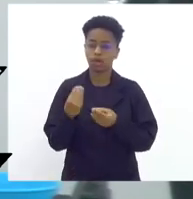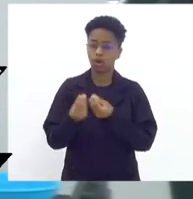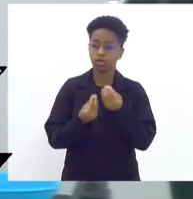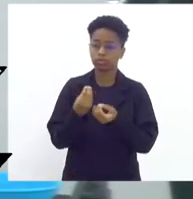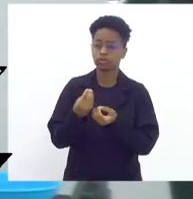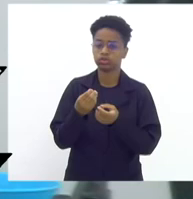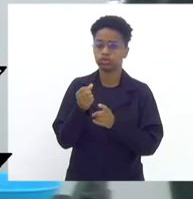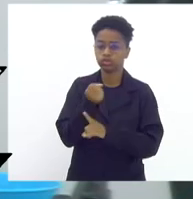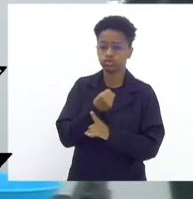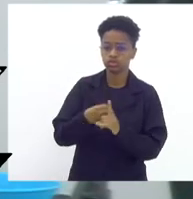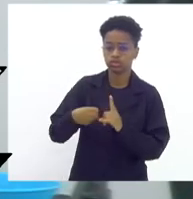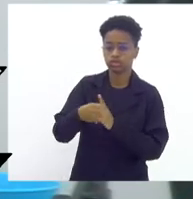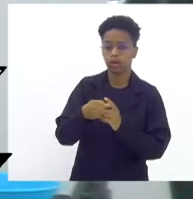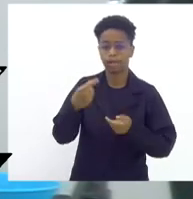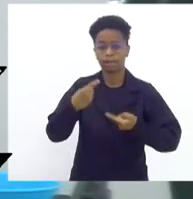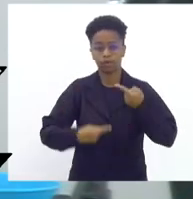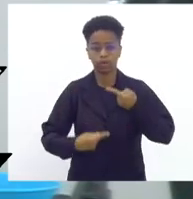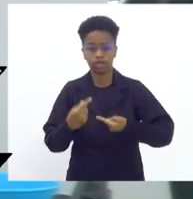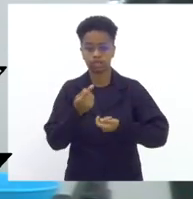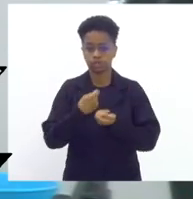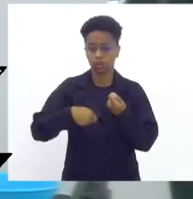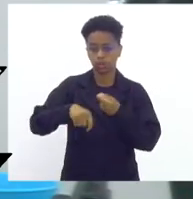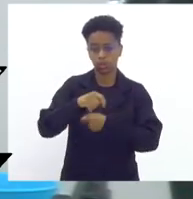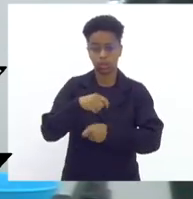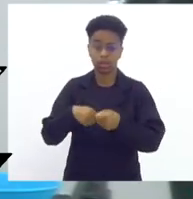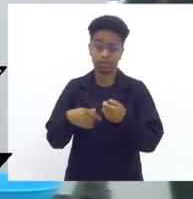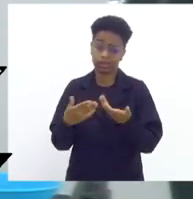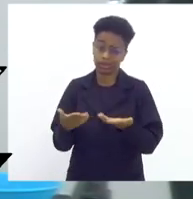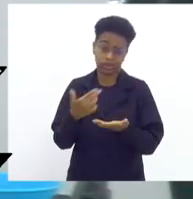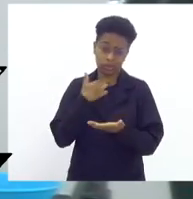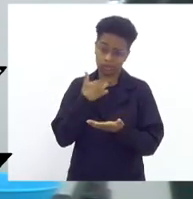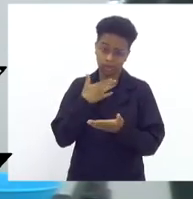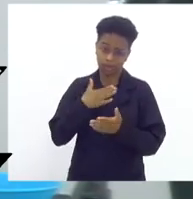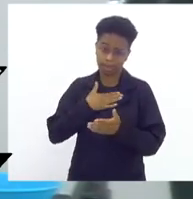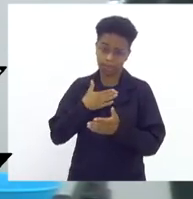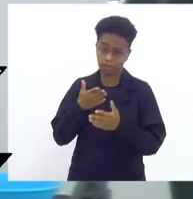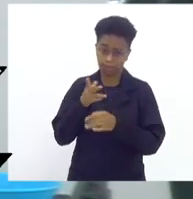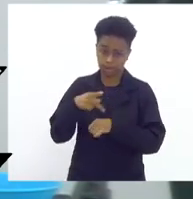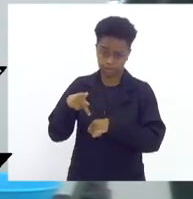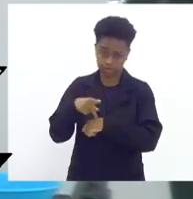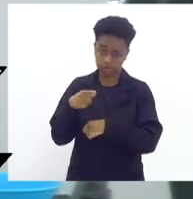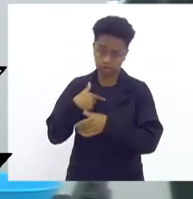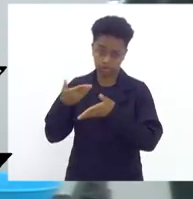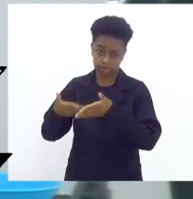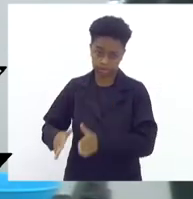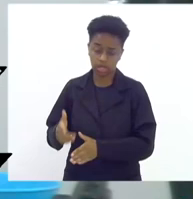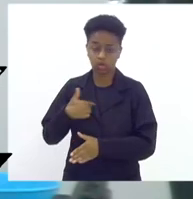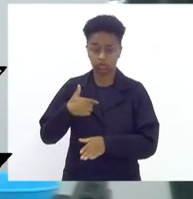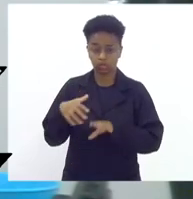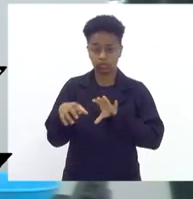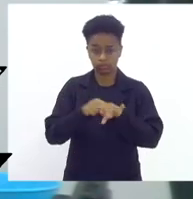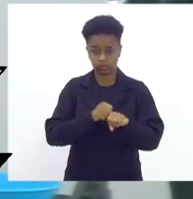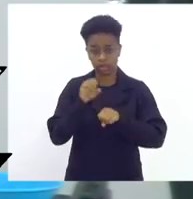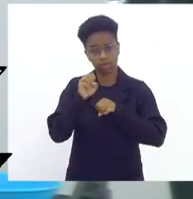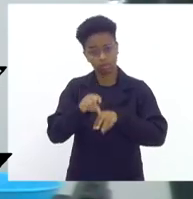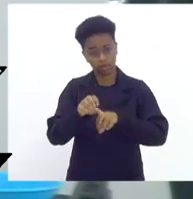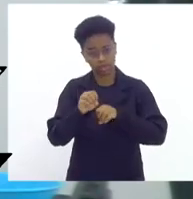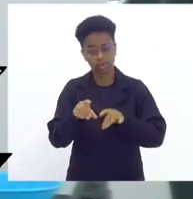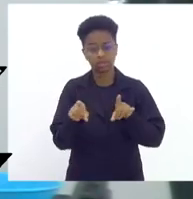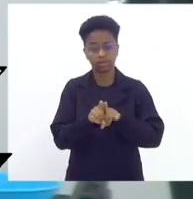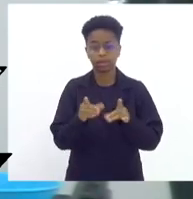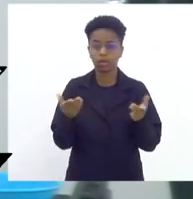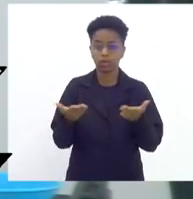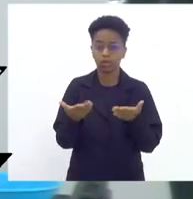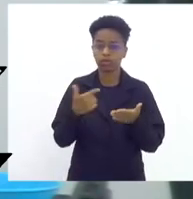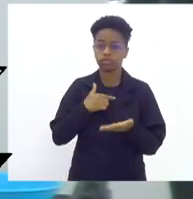social não podia ter num país que eu nasci sou educador de profissão e hoje eu estou